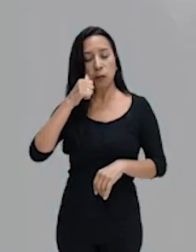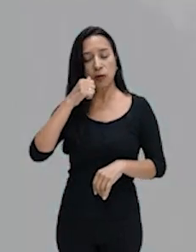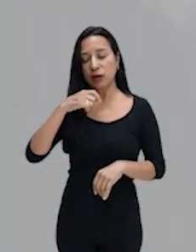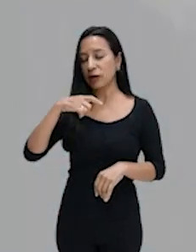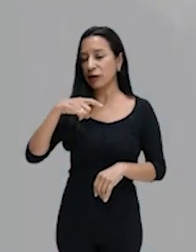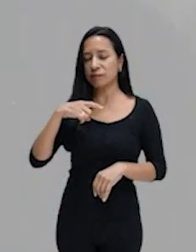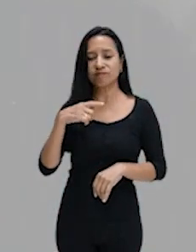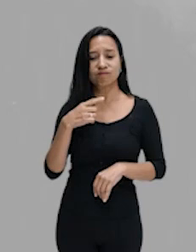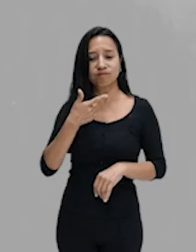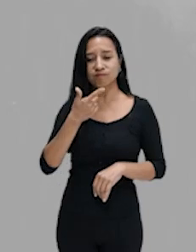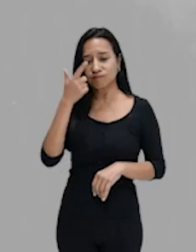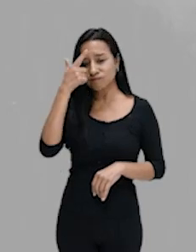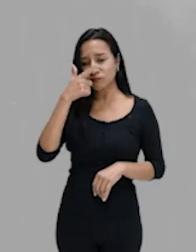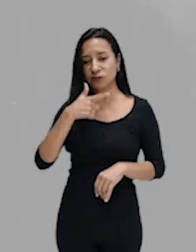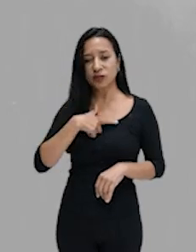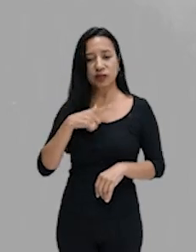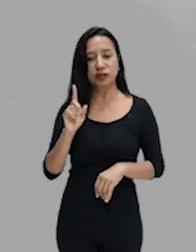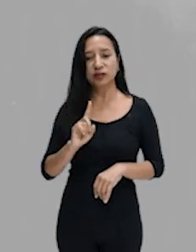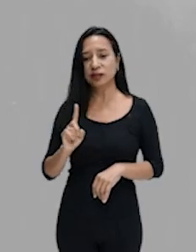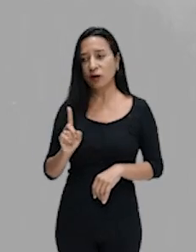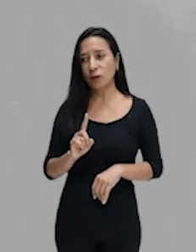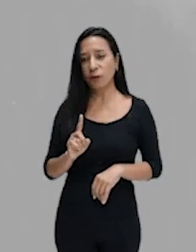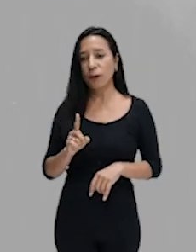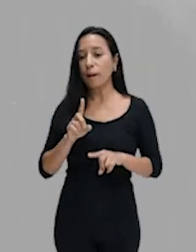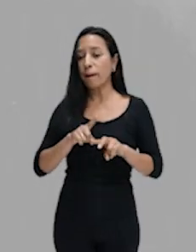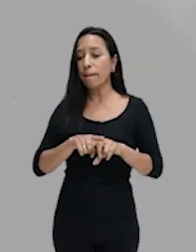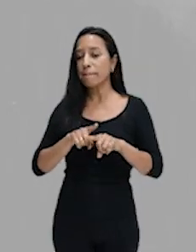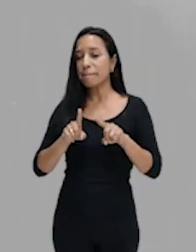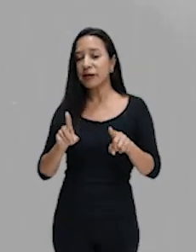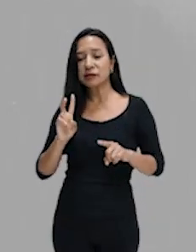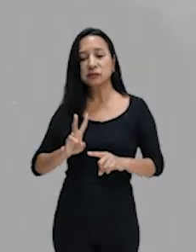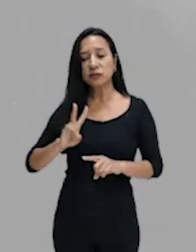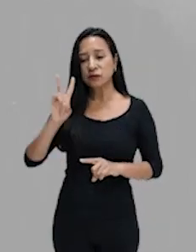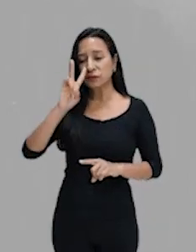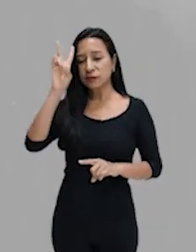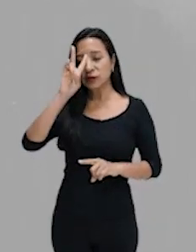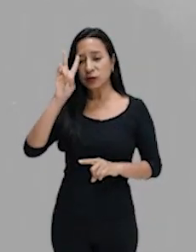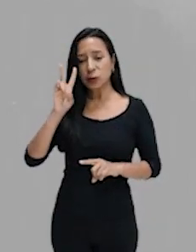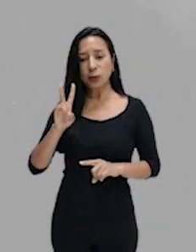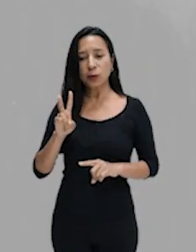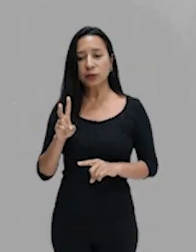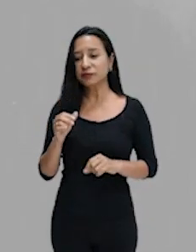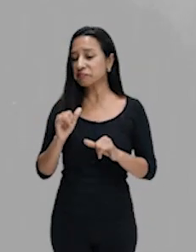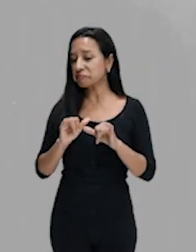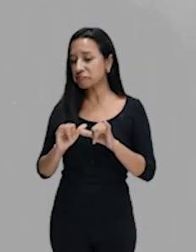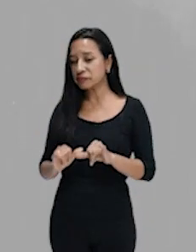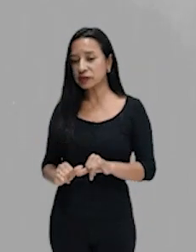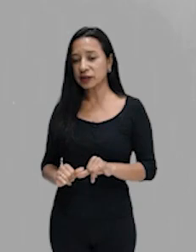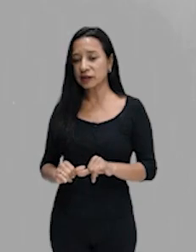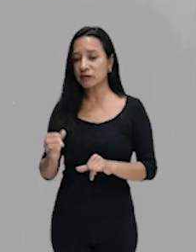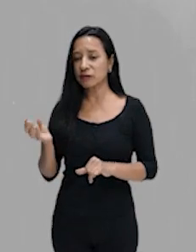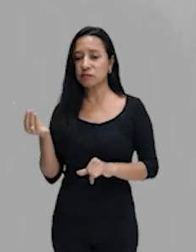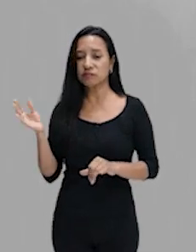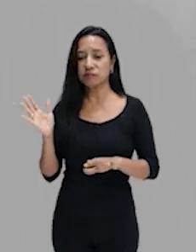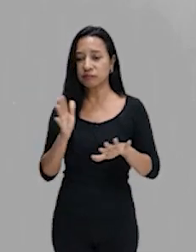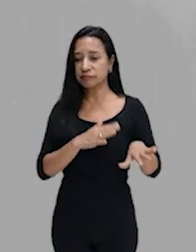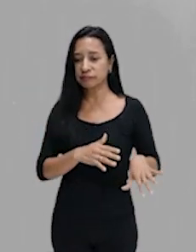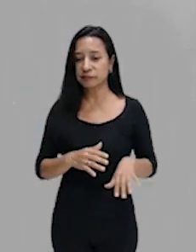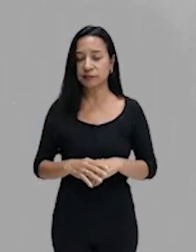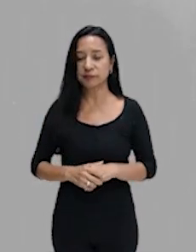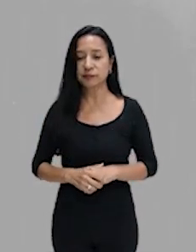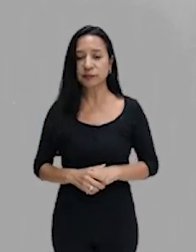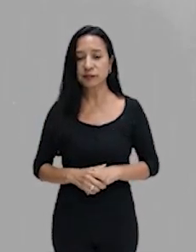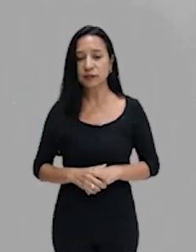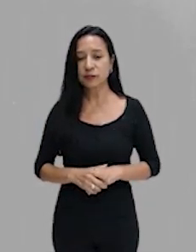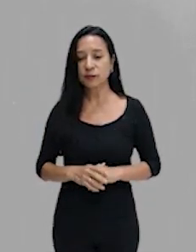tem a sobrancelha bem grossa, essa mulher é esquisita. Mas o valor dela era tamanho que isso ficava, né, aquém. Então, o que a